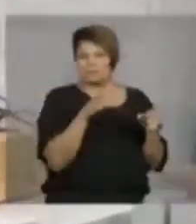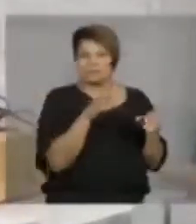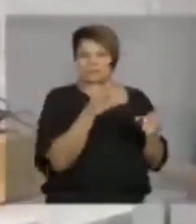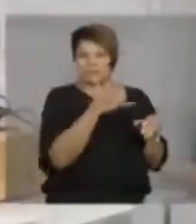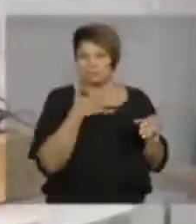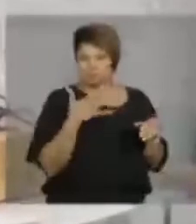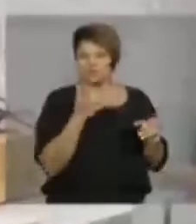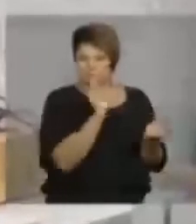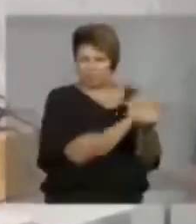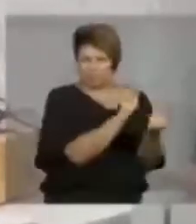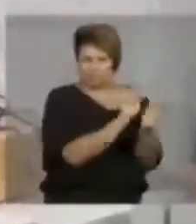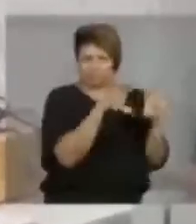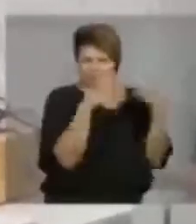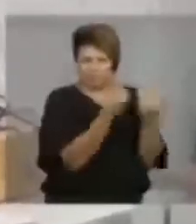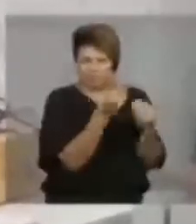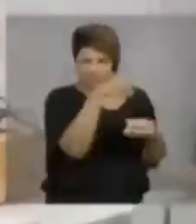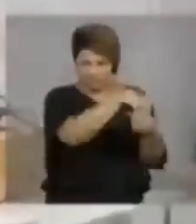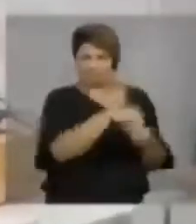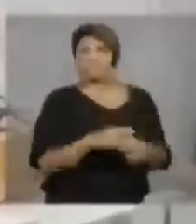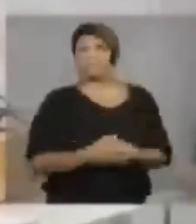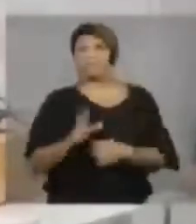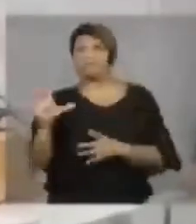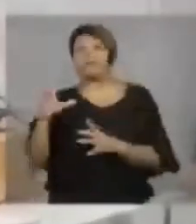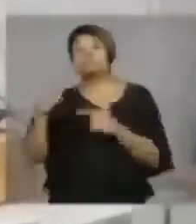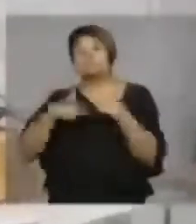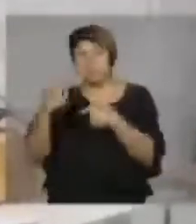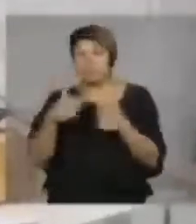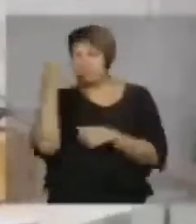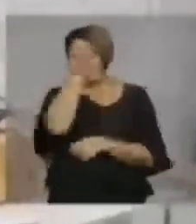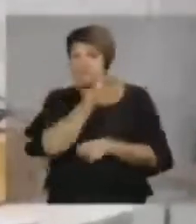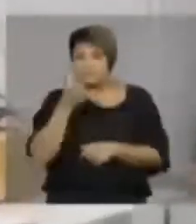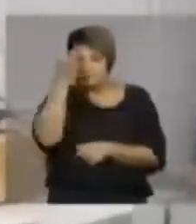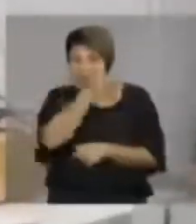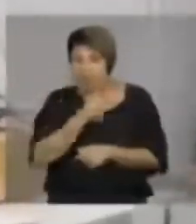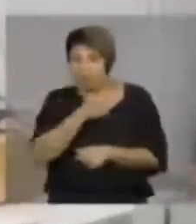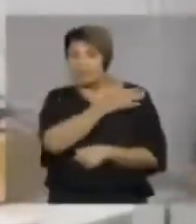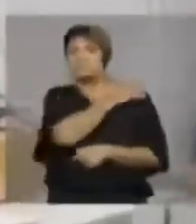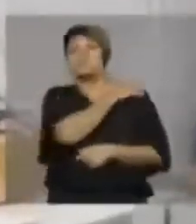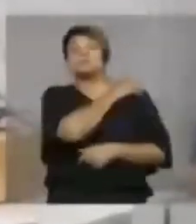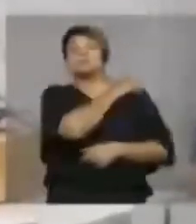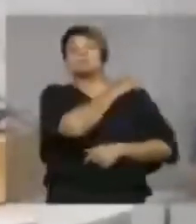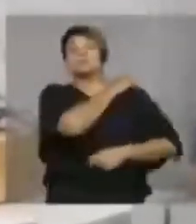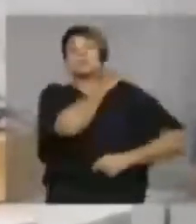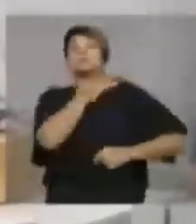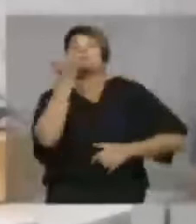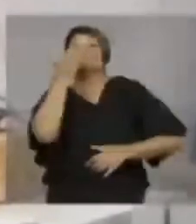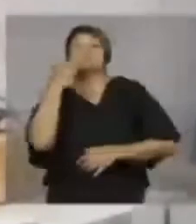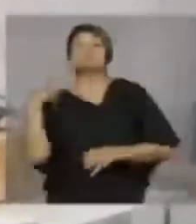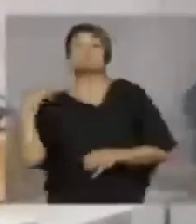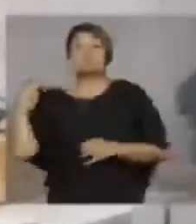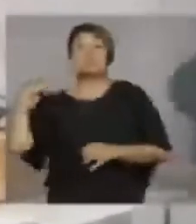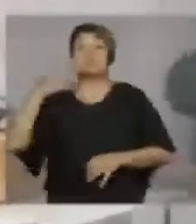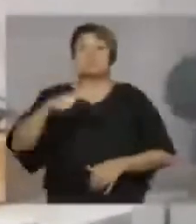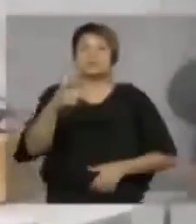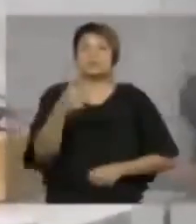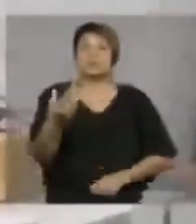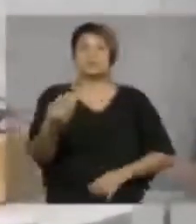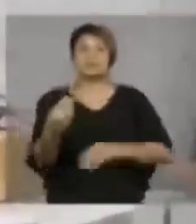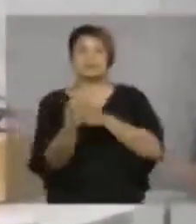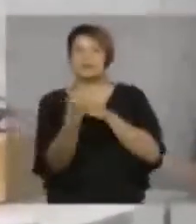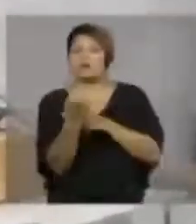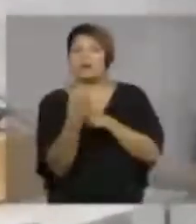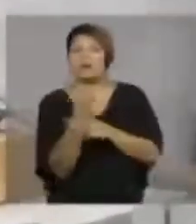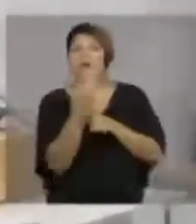Família. Nesse serviço, como ele é de 6 horas, os trabalhadores não fazem jus à alimentação. Eles não têm auxílio alimentação, eles